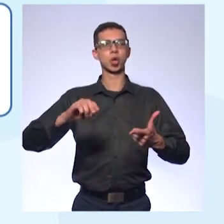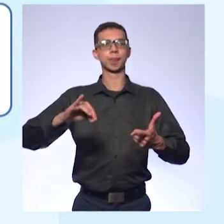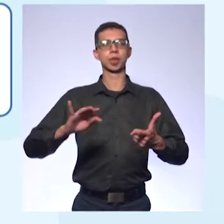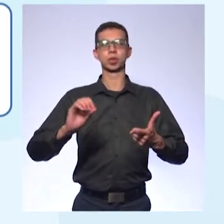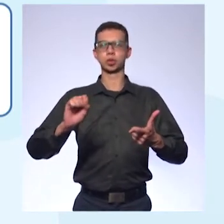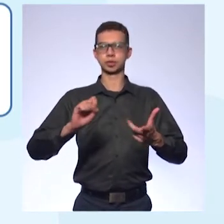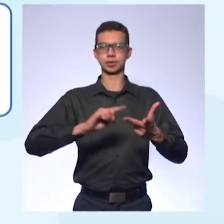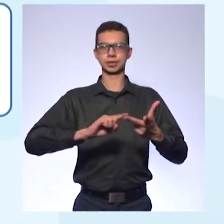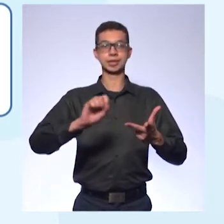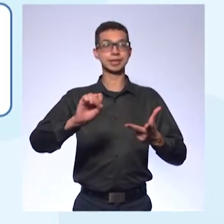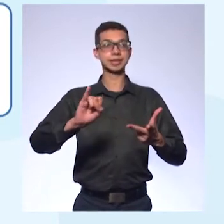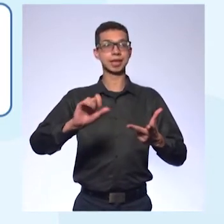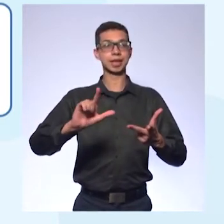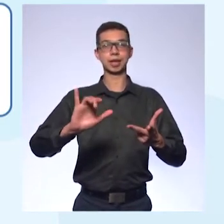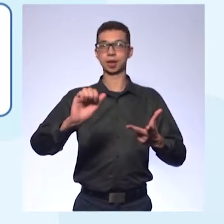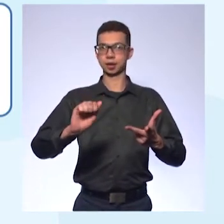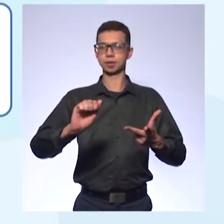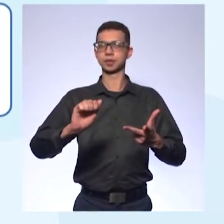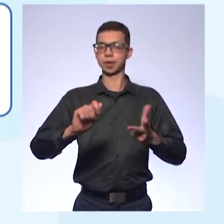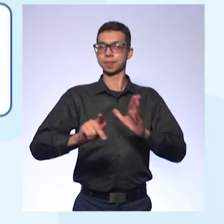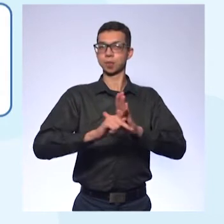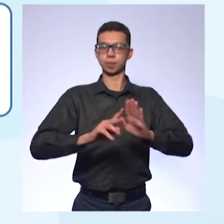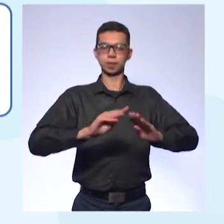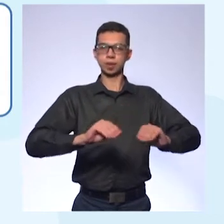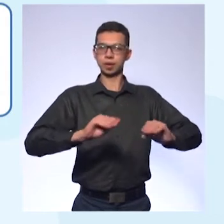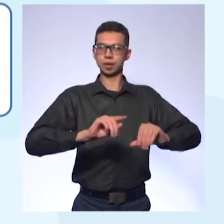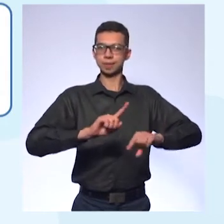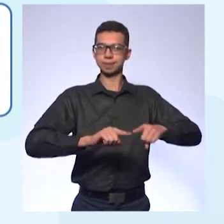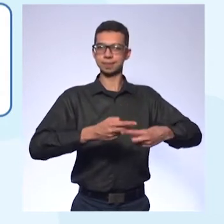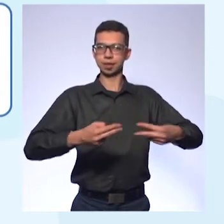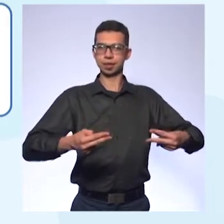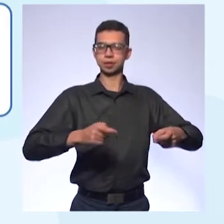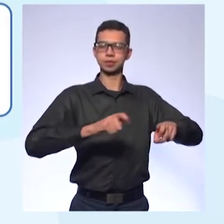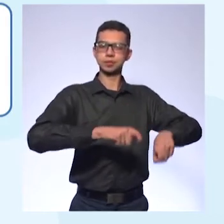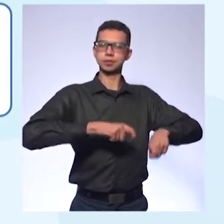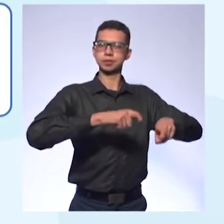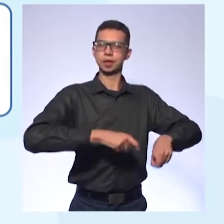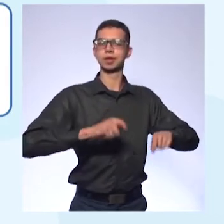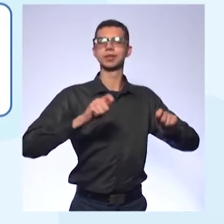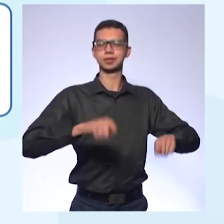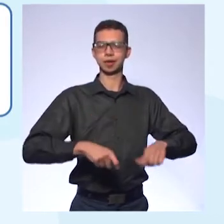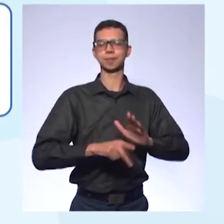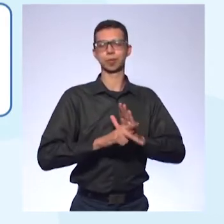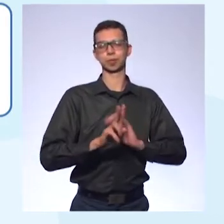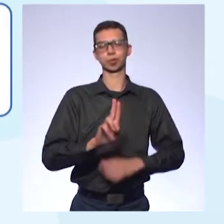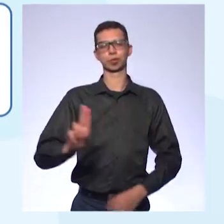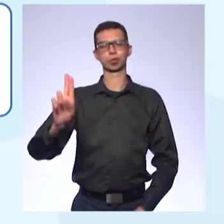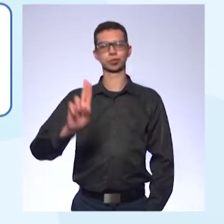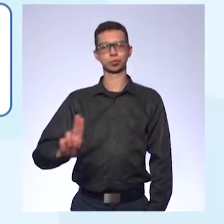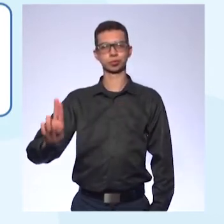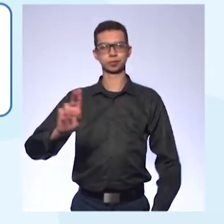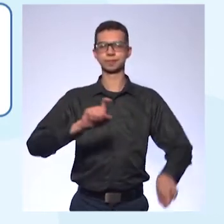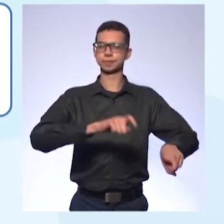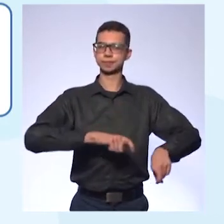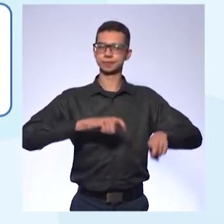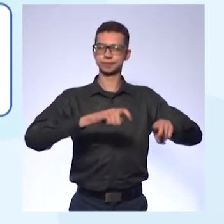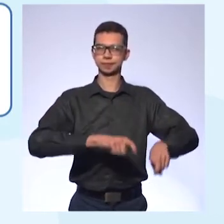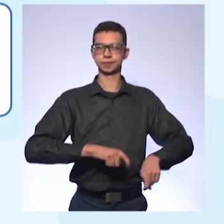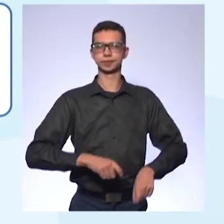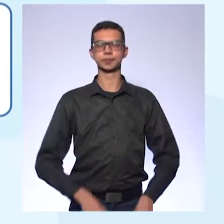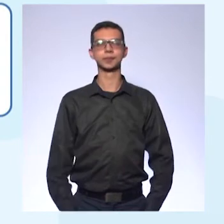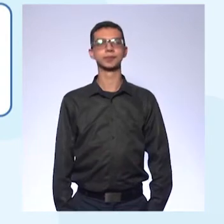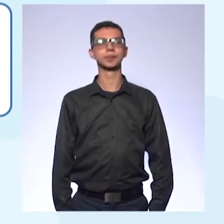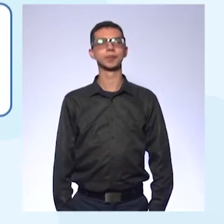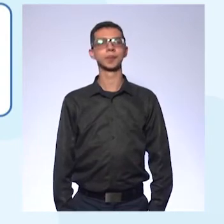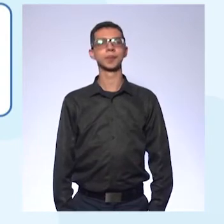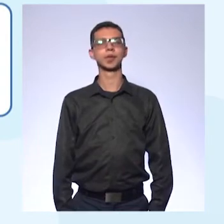são minerais que são utilizados para a agricultura, ou seja, recursos naturais utilizados, aí, aplicados à agricultura.